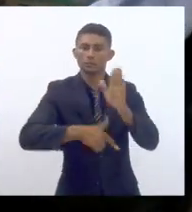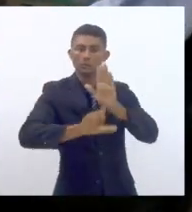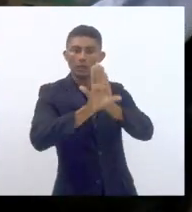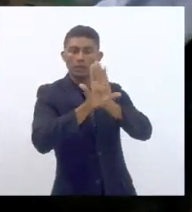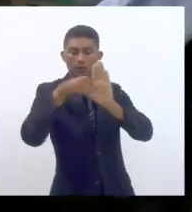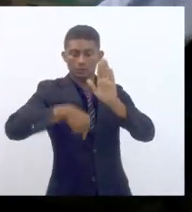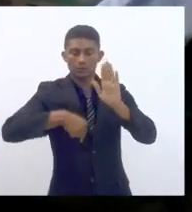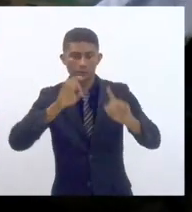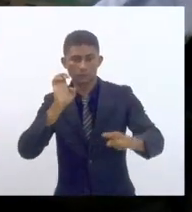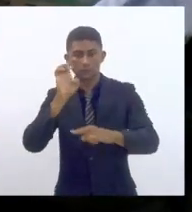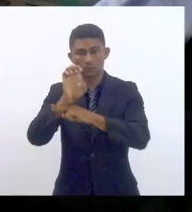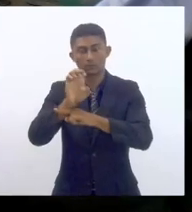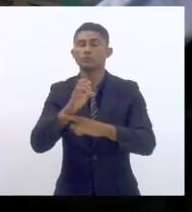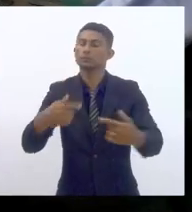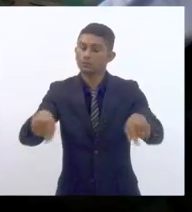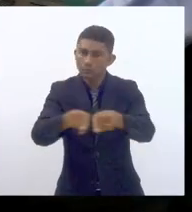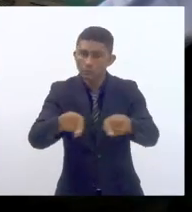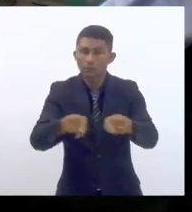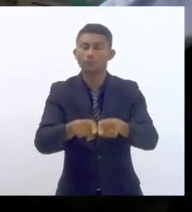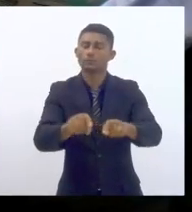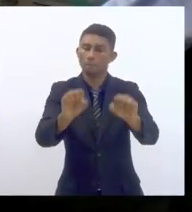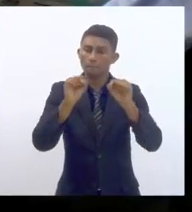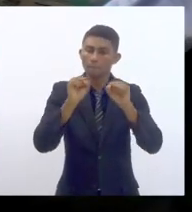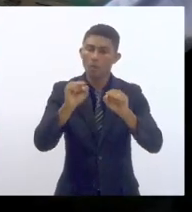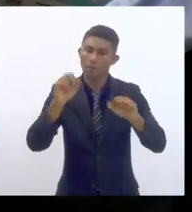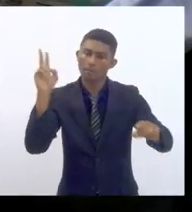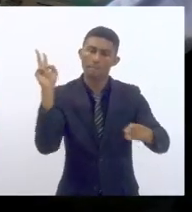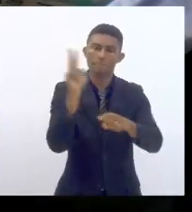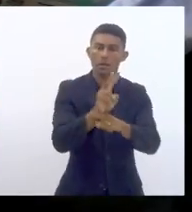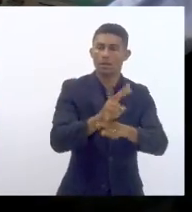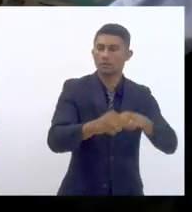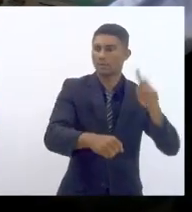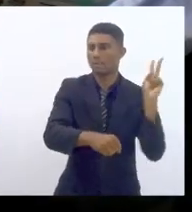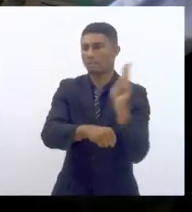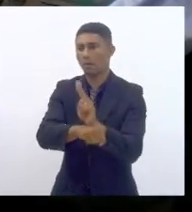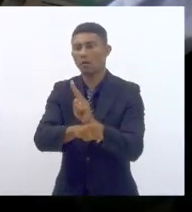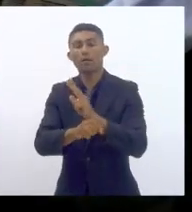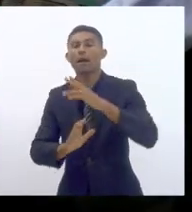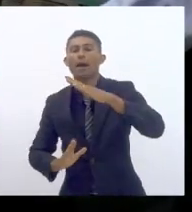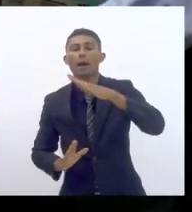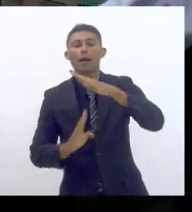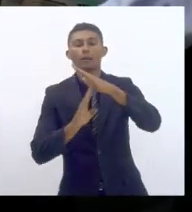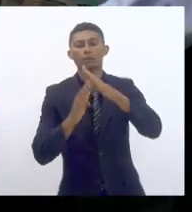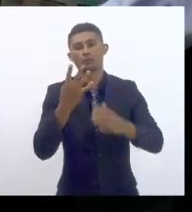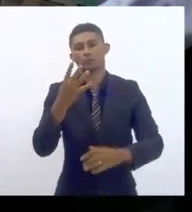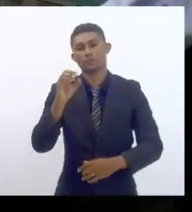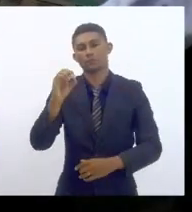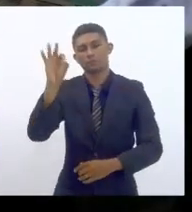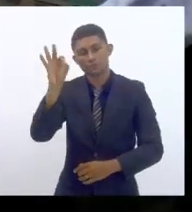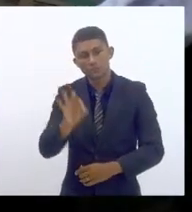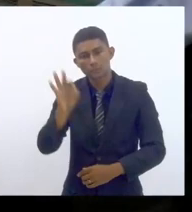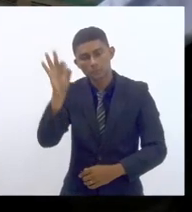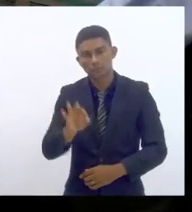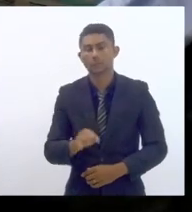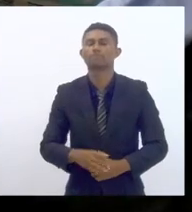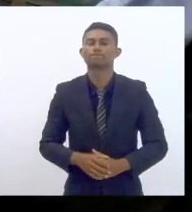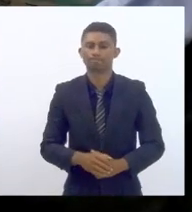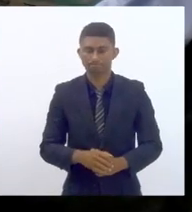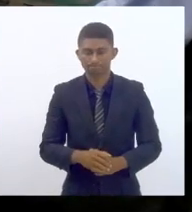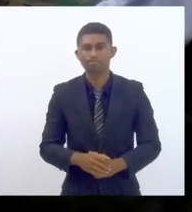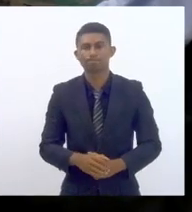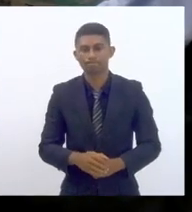Estado também permitir consignado em até 40 pontos percentuais do montante